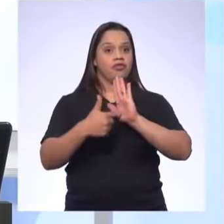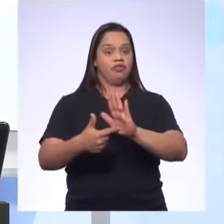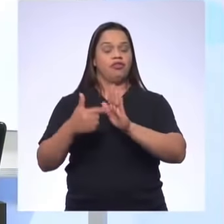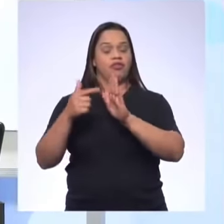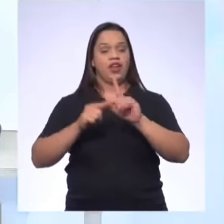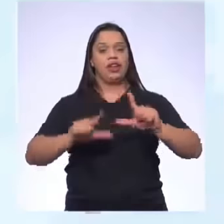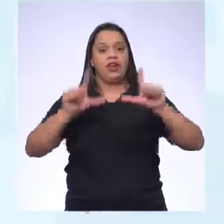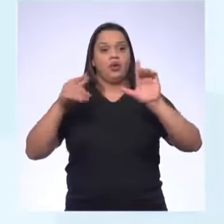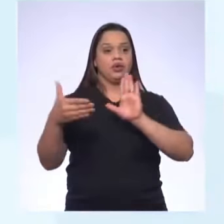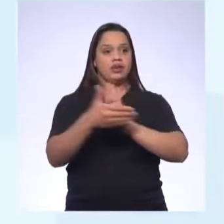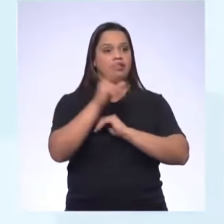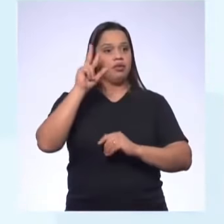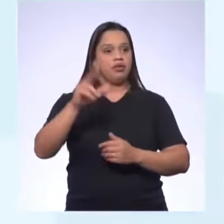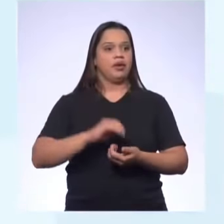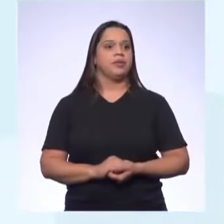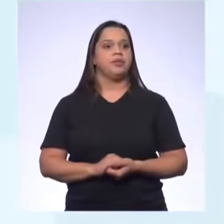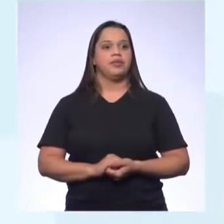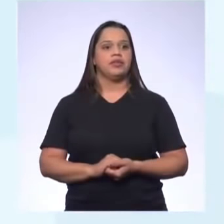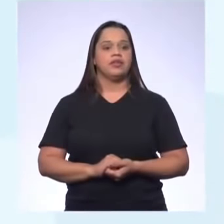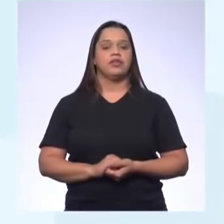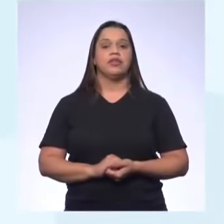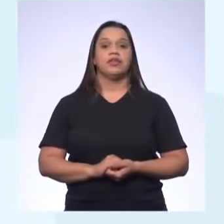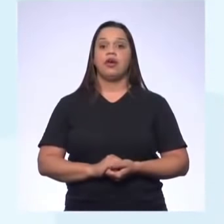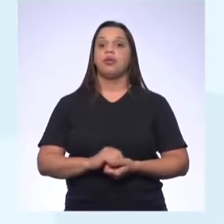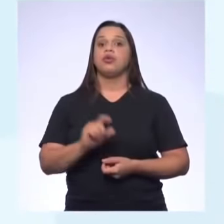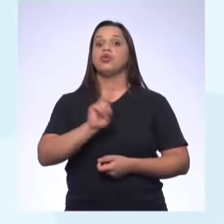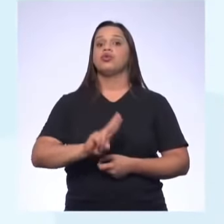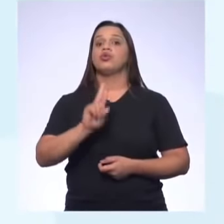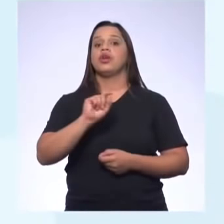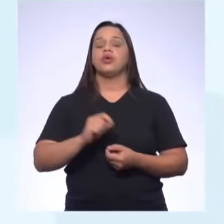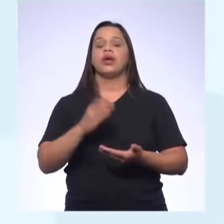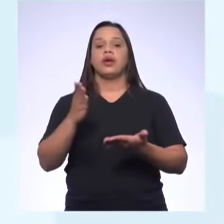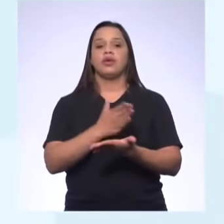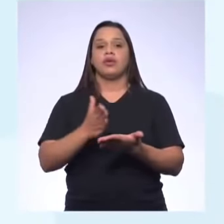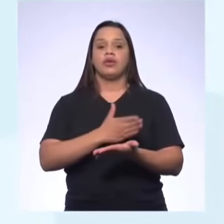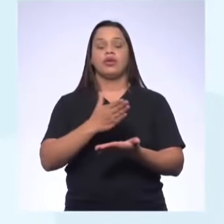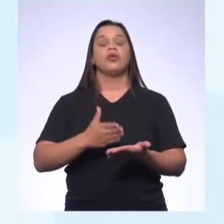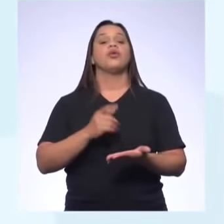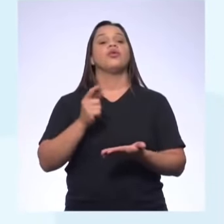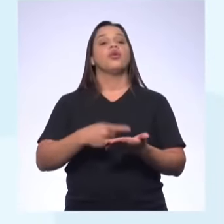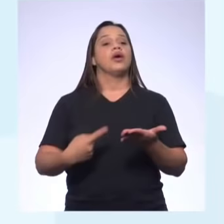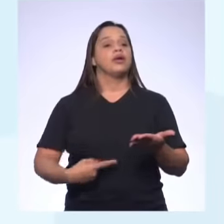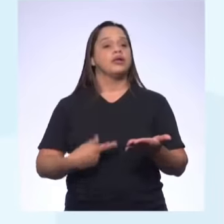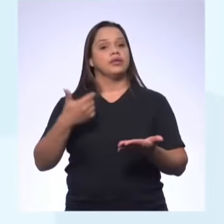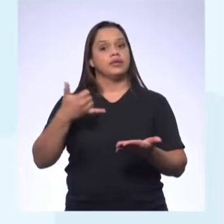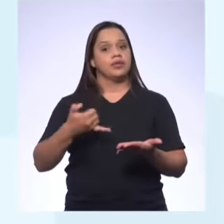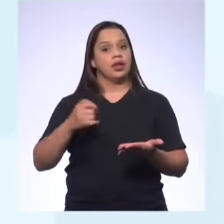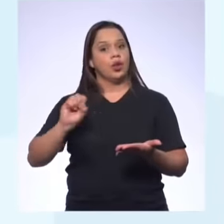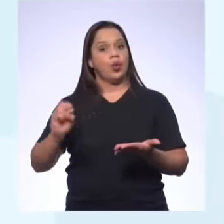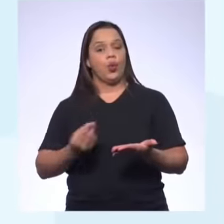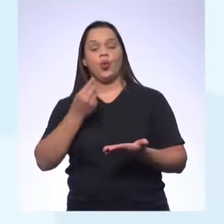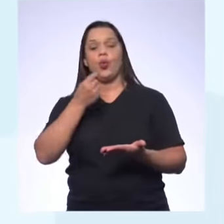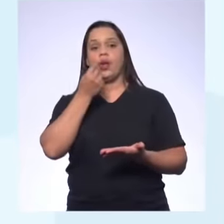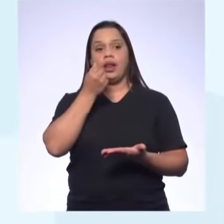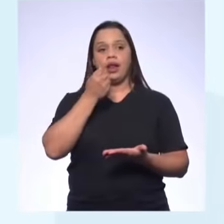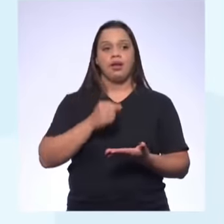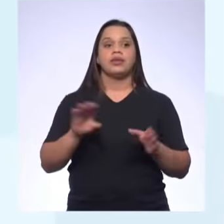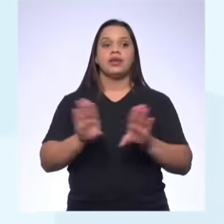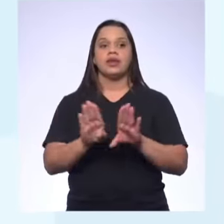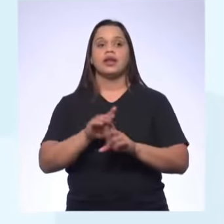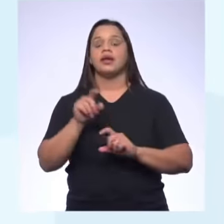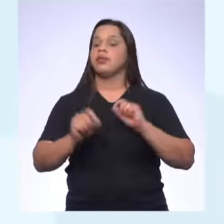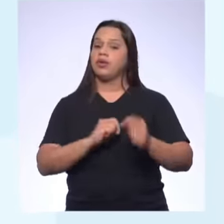vamos usar hoje? Your notebook. O seu caderno. A pen or a pencil. Uma caneta ou um lápis. E o volume 3